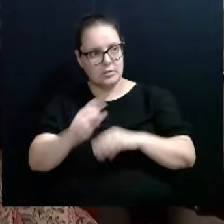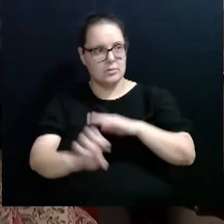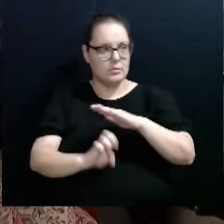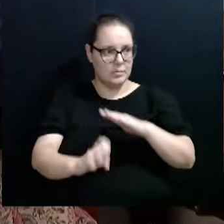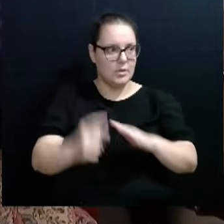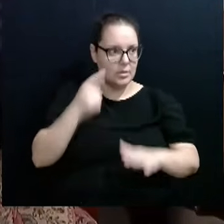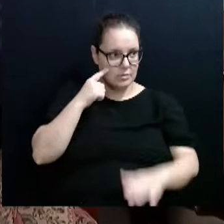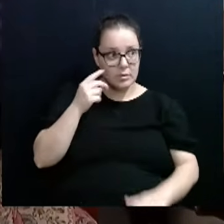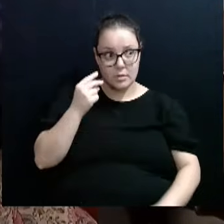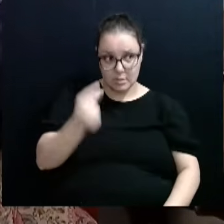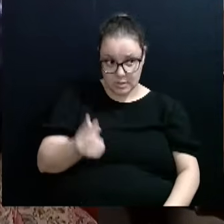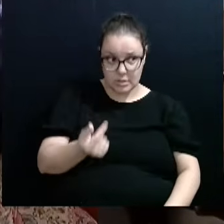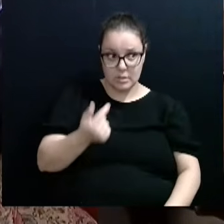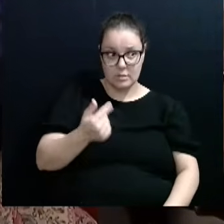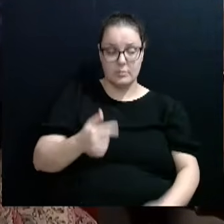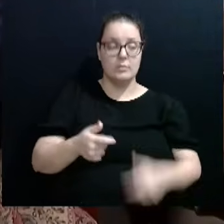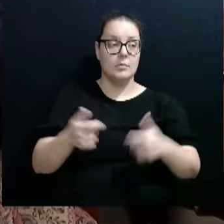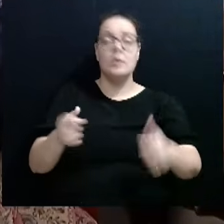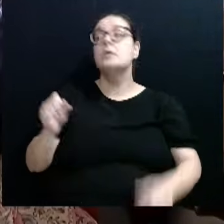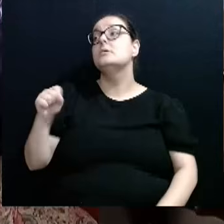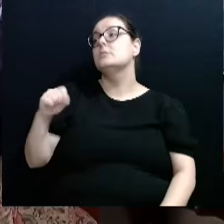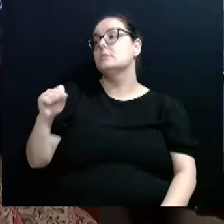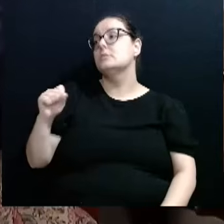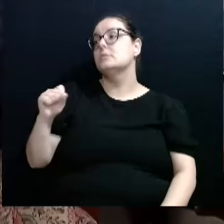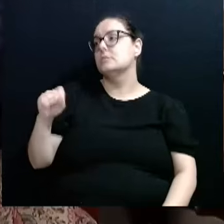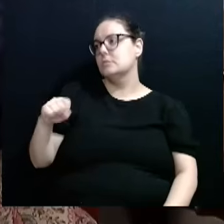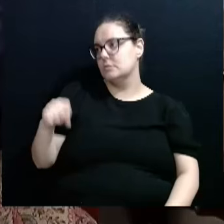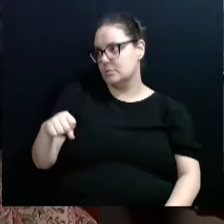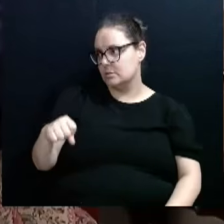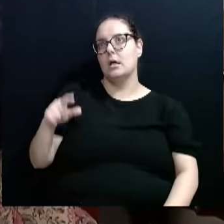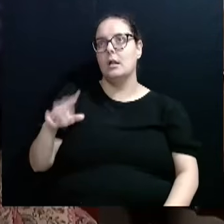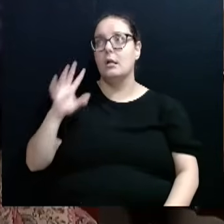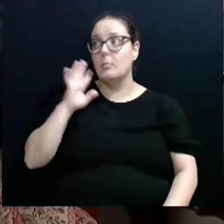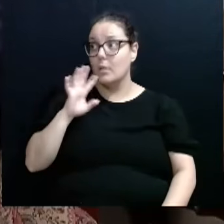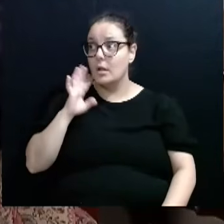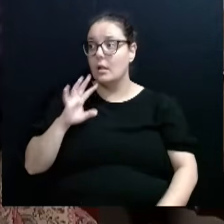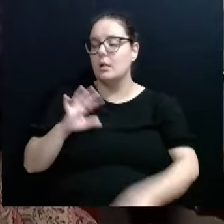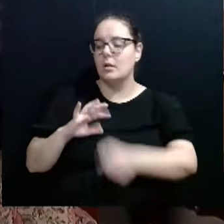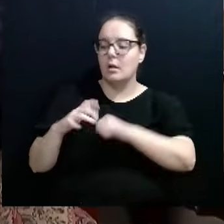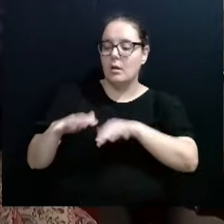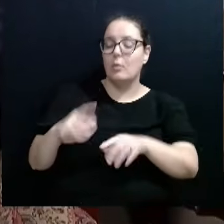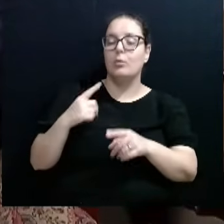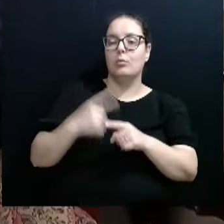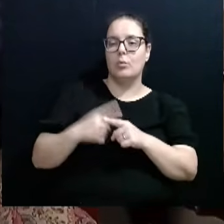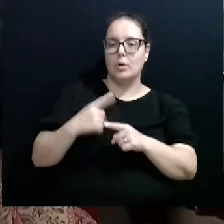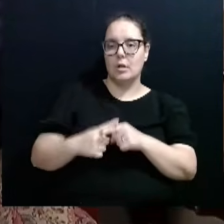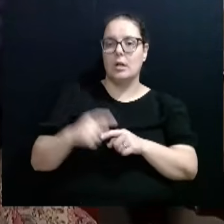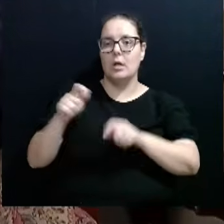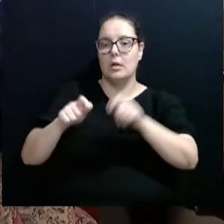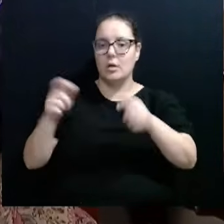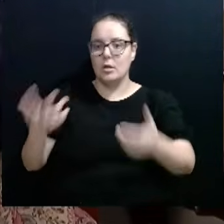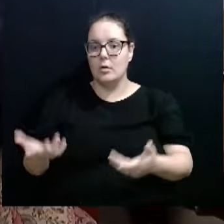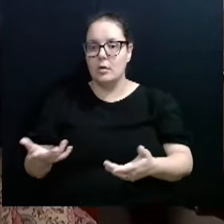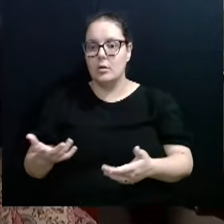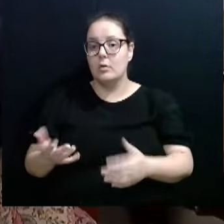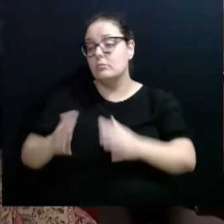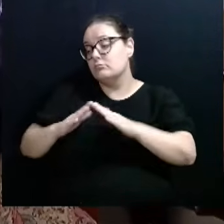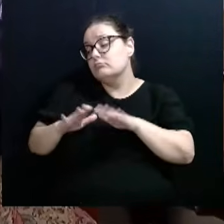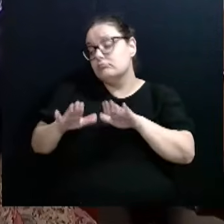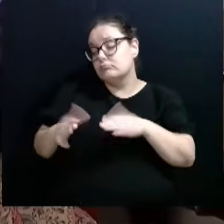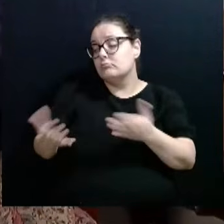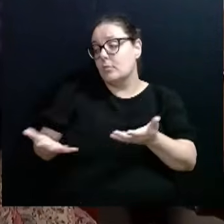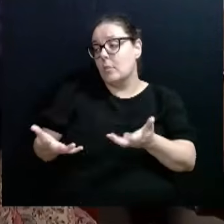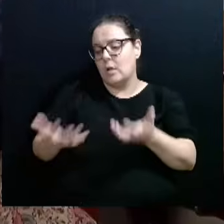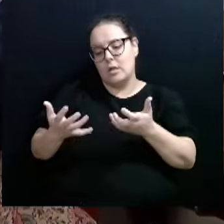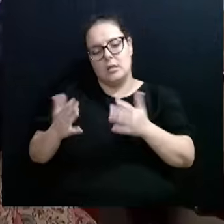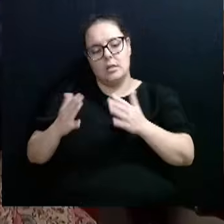foi maior? Sim, isso era um lance bem interessante da pandemia, porque como as pessoas ficavam muito em casa, elas queriam ter a casa mais